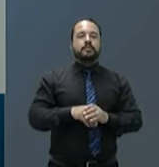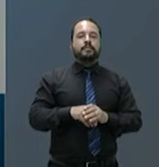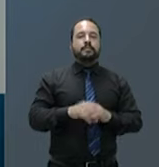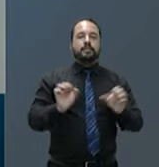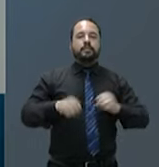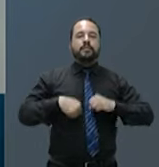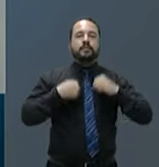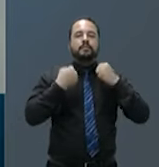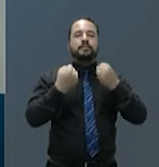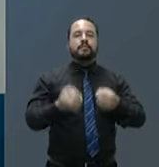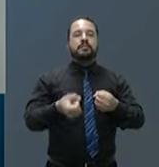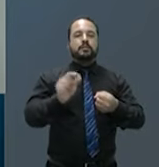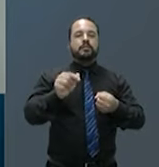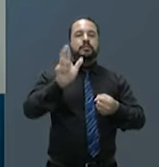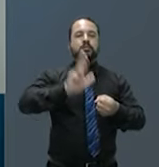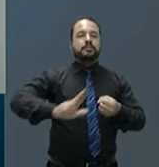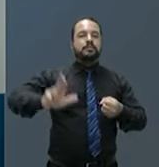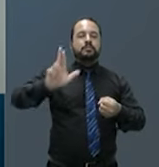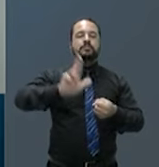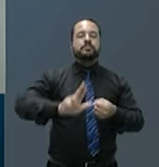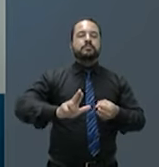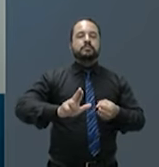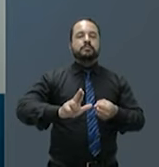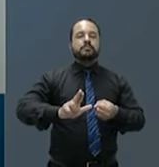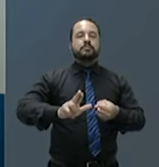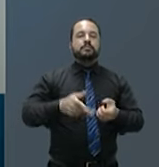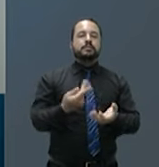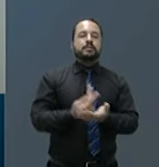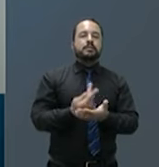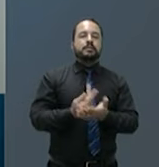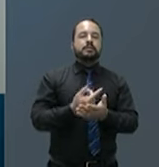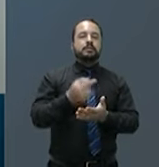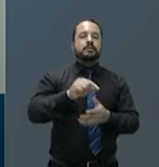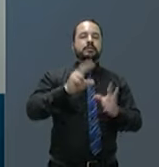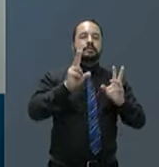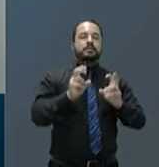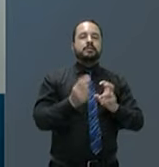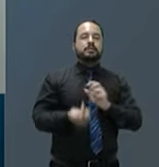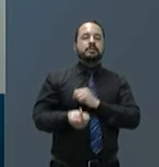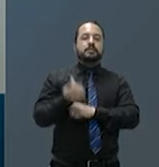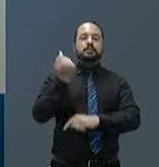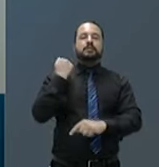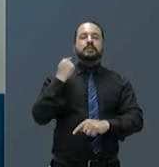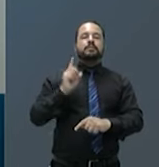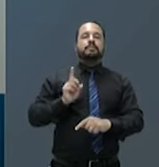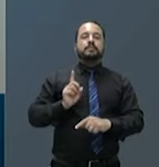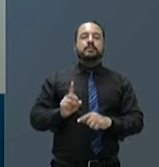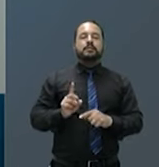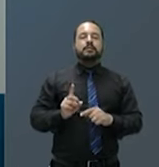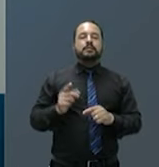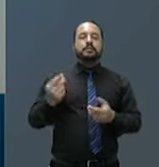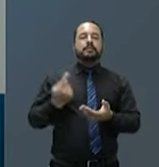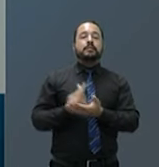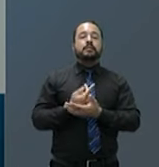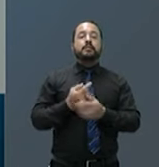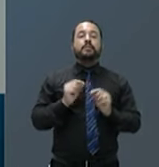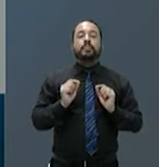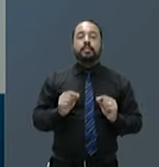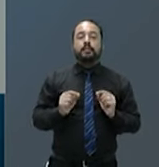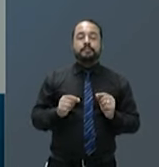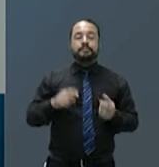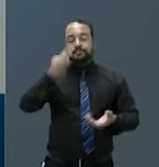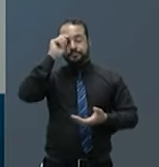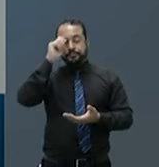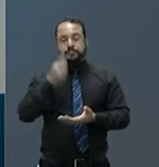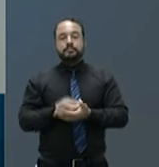o uso incorreto ou indevido do precedente. Além disso, excelências, na decisão de